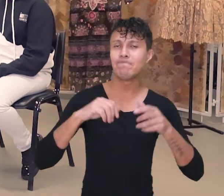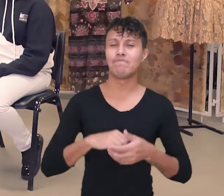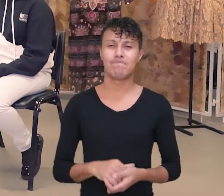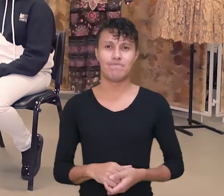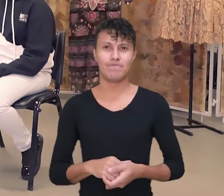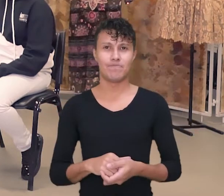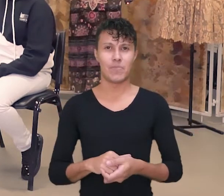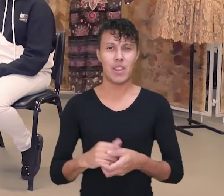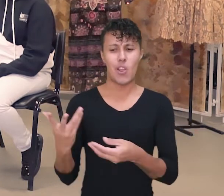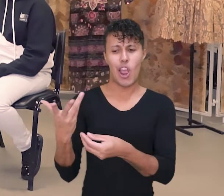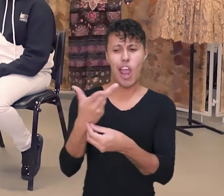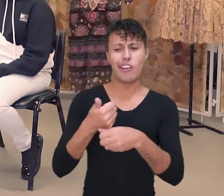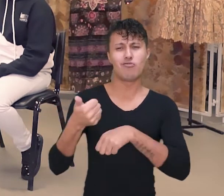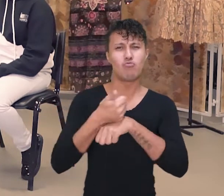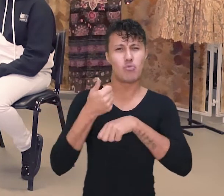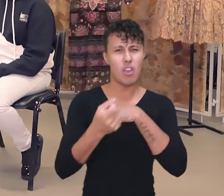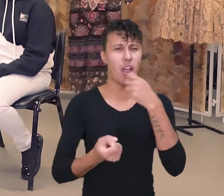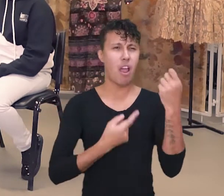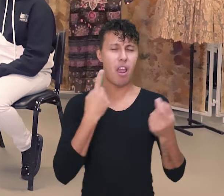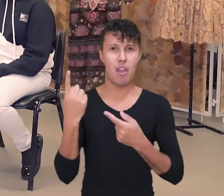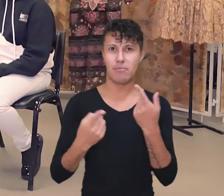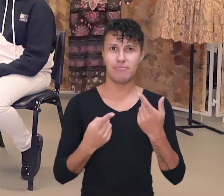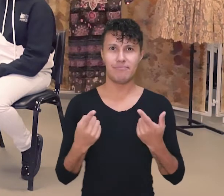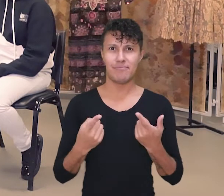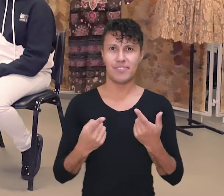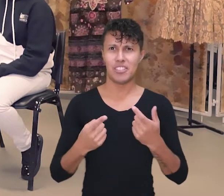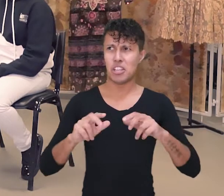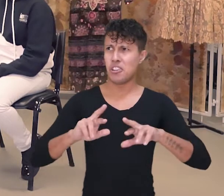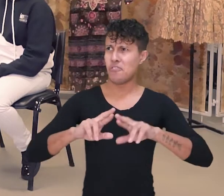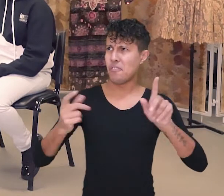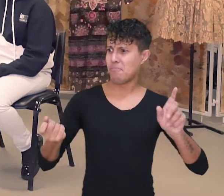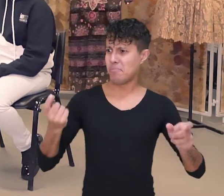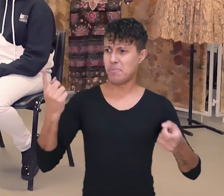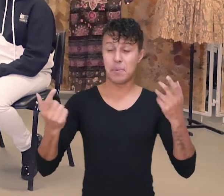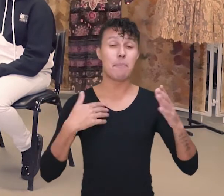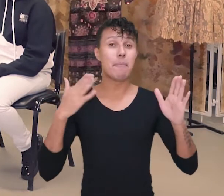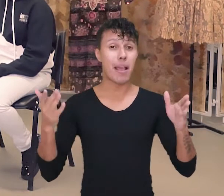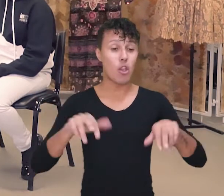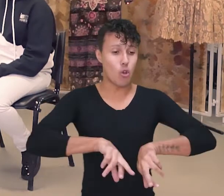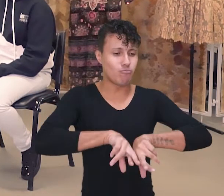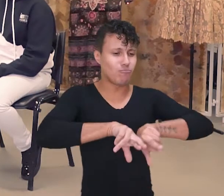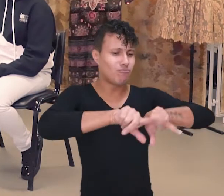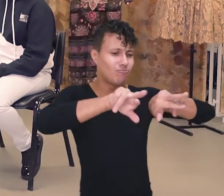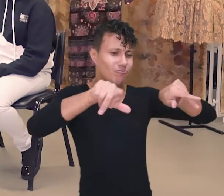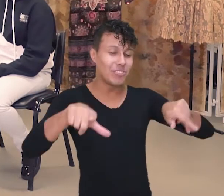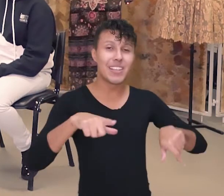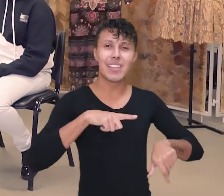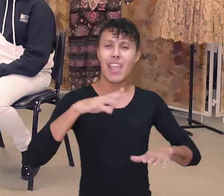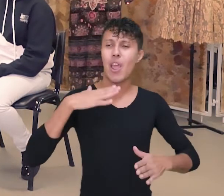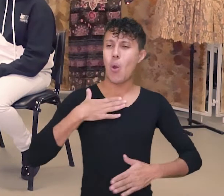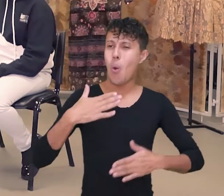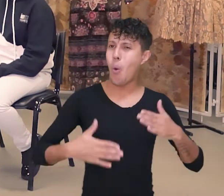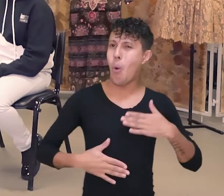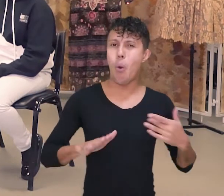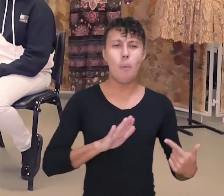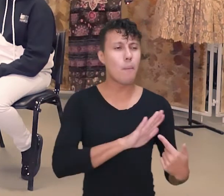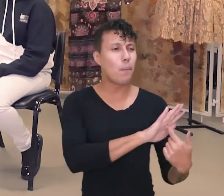de alguns artistas que era mais disruptiva. Mas hoje a gente já tem uma diversidade de corpos